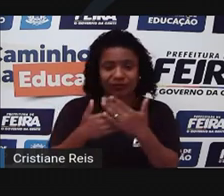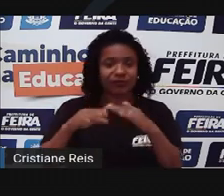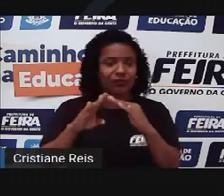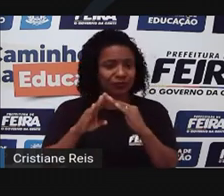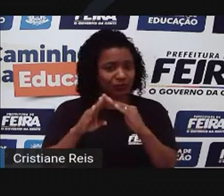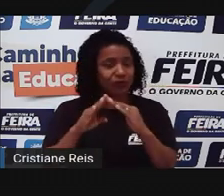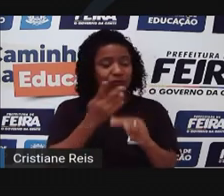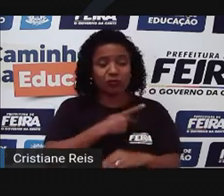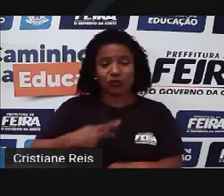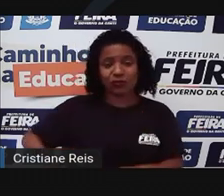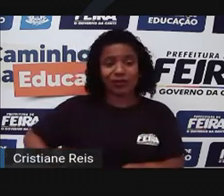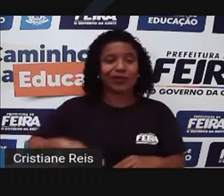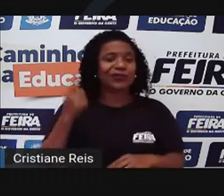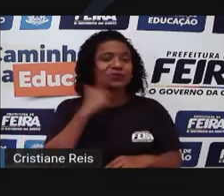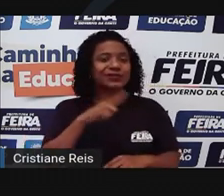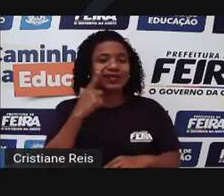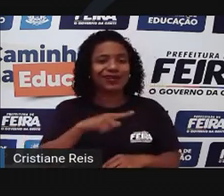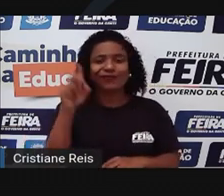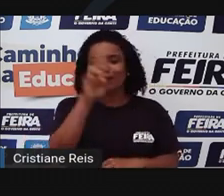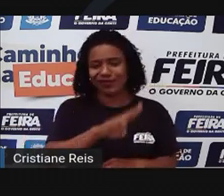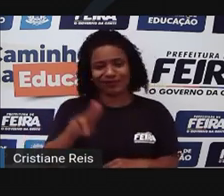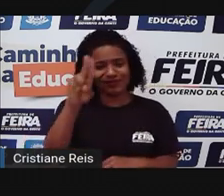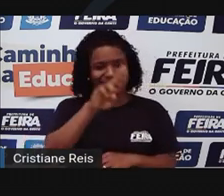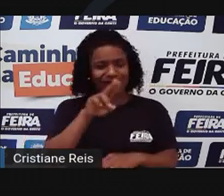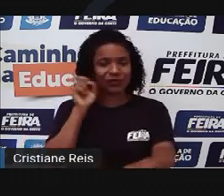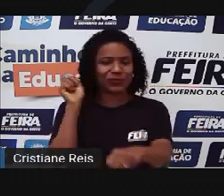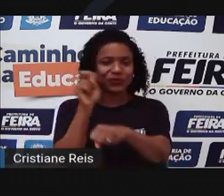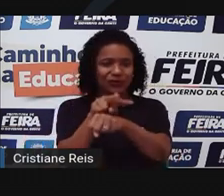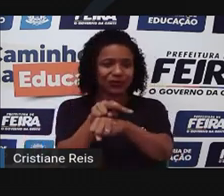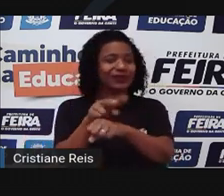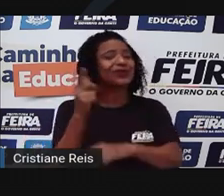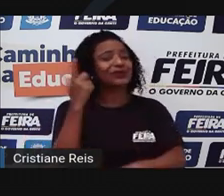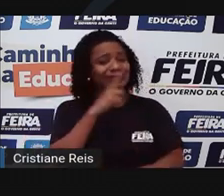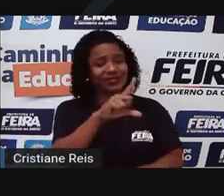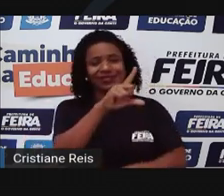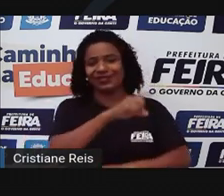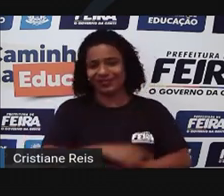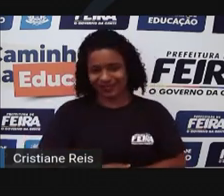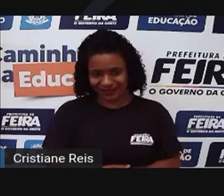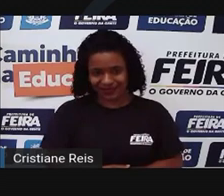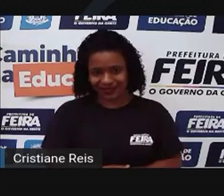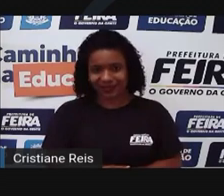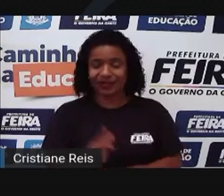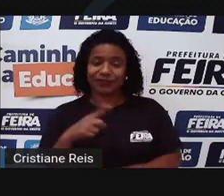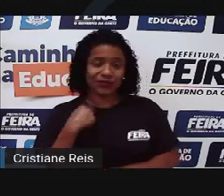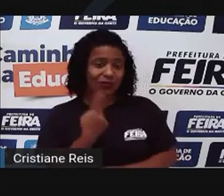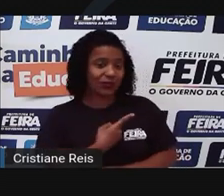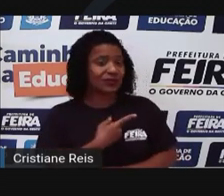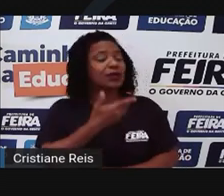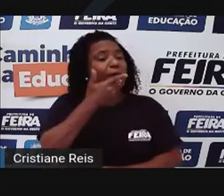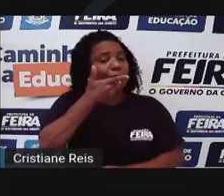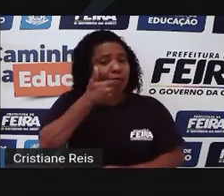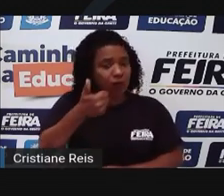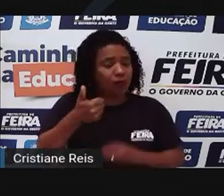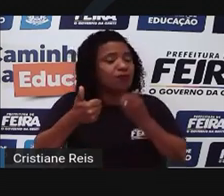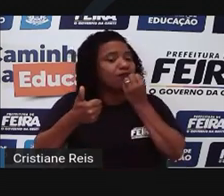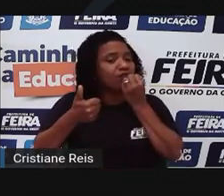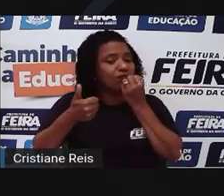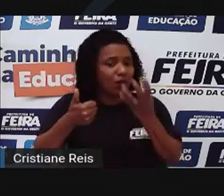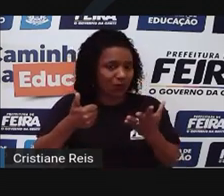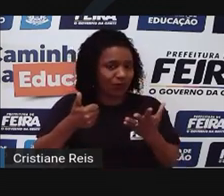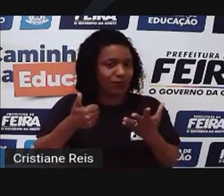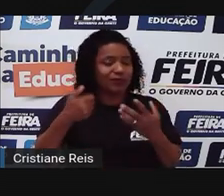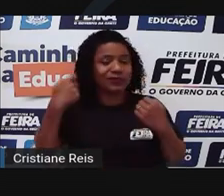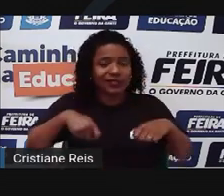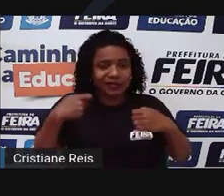escolas públicas, nas universidades. Então, para o ensino superior, a gente melhorou muito. Falta melhorar especificamente na primeira